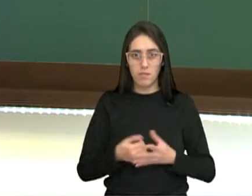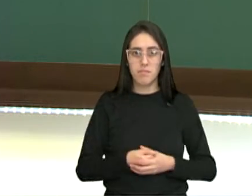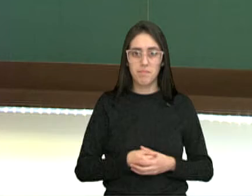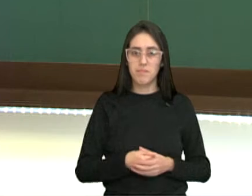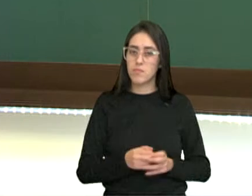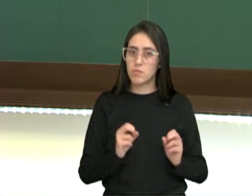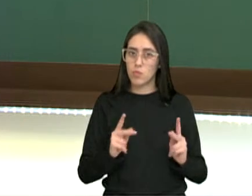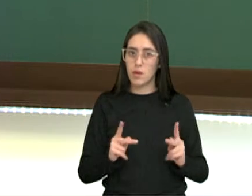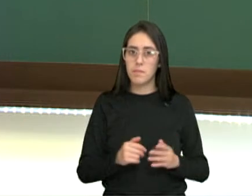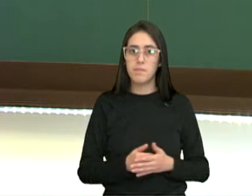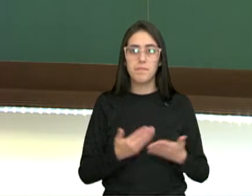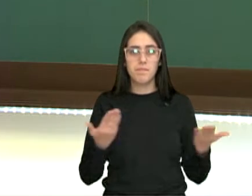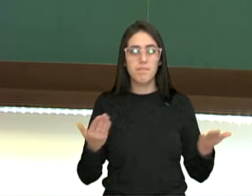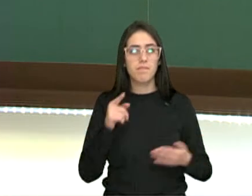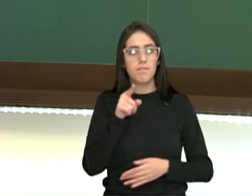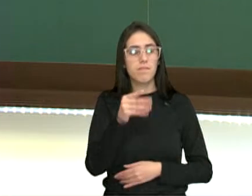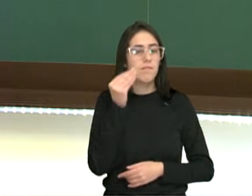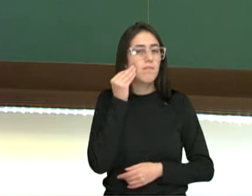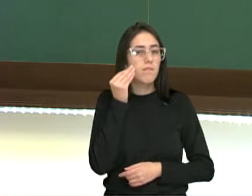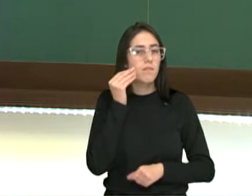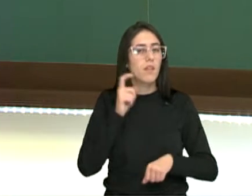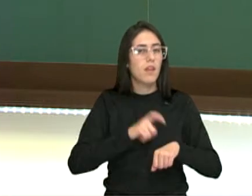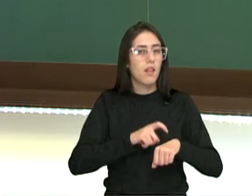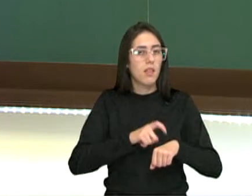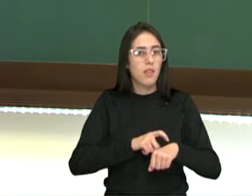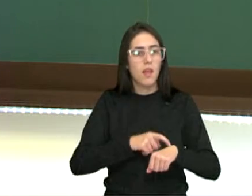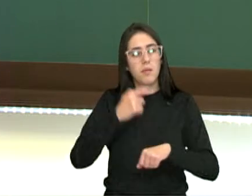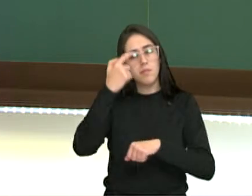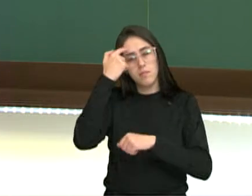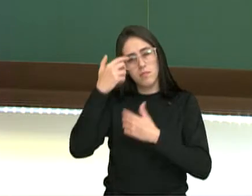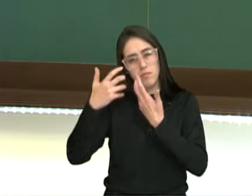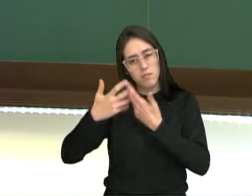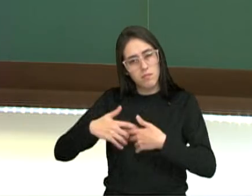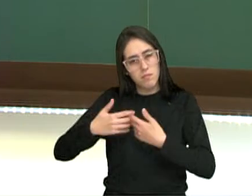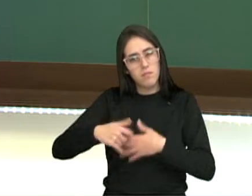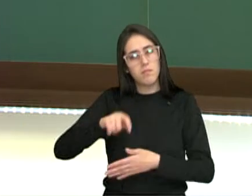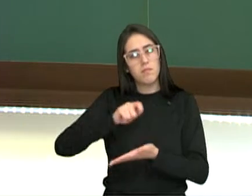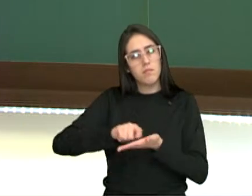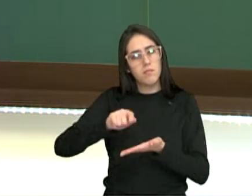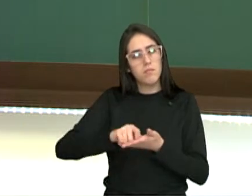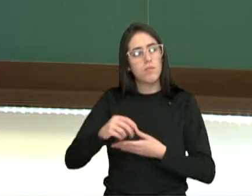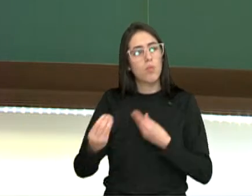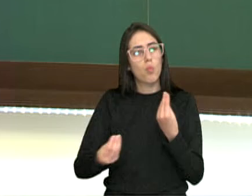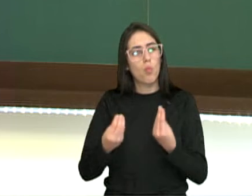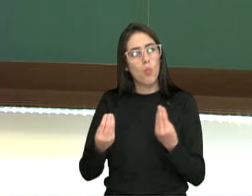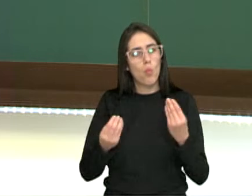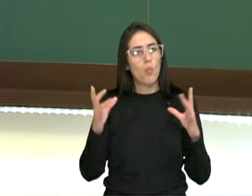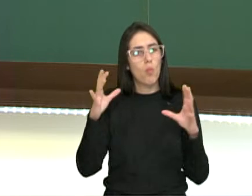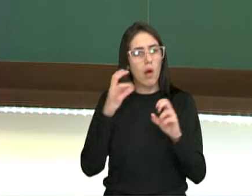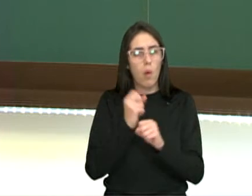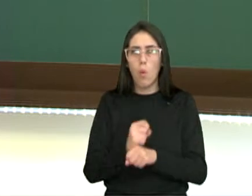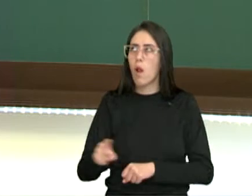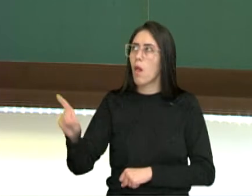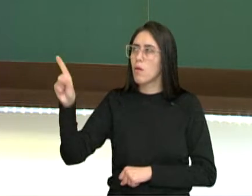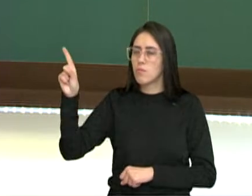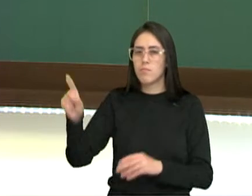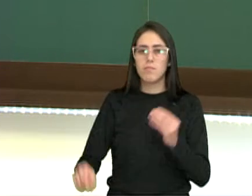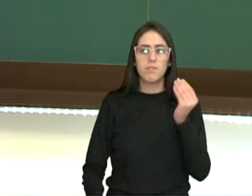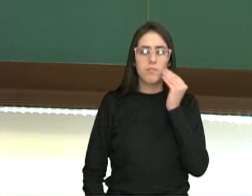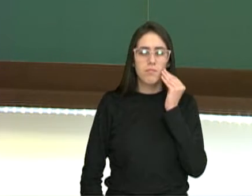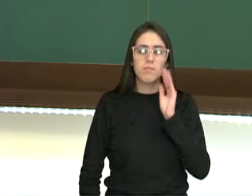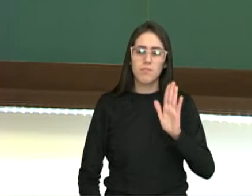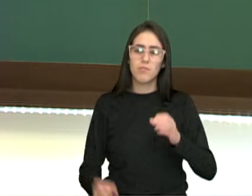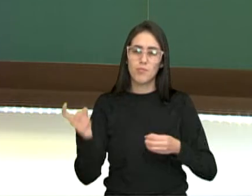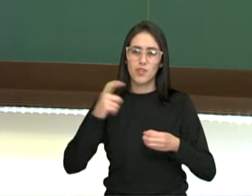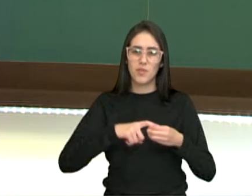produto, ok? Então, eu vou dar um tempinho para vocês pensarem como vocês calculariam a média ponderada e